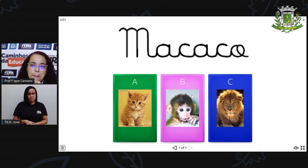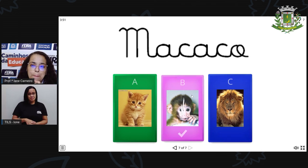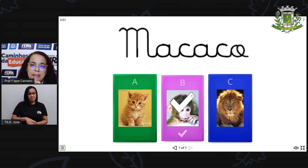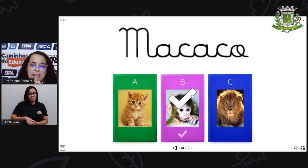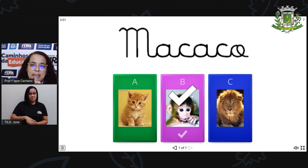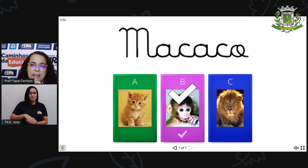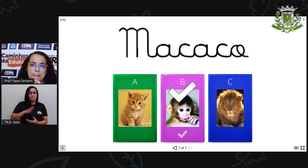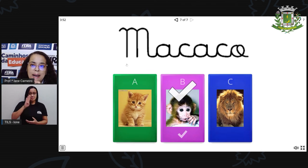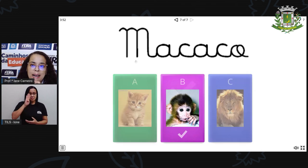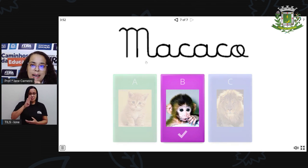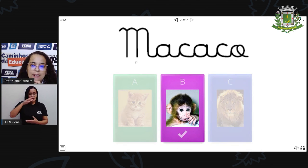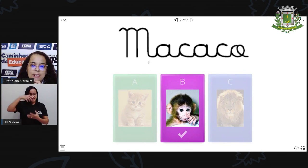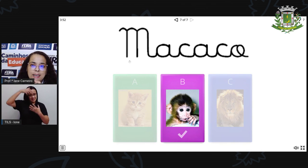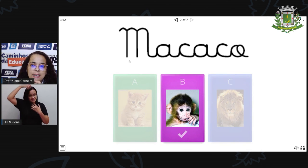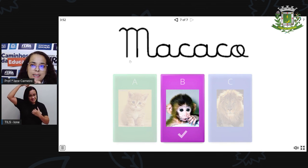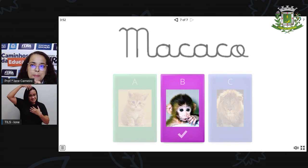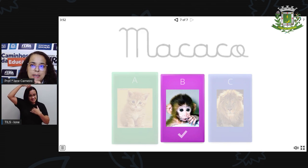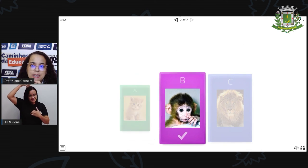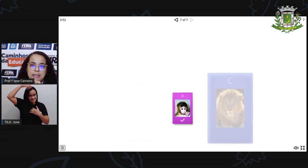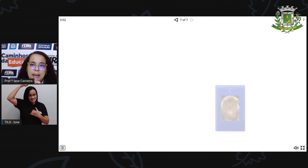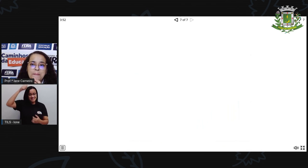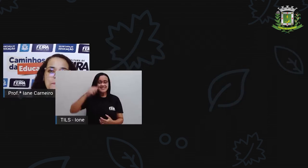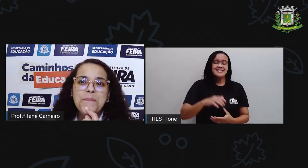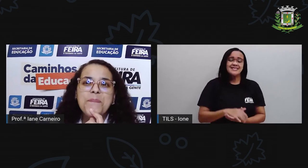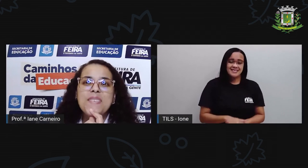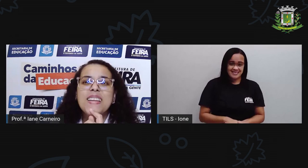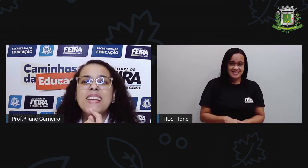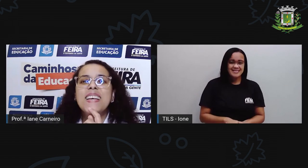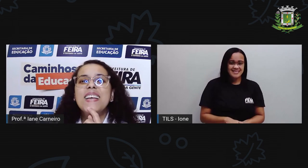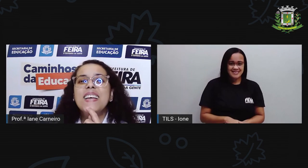Letra B, macaco. Aqui é a letra M, né?